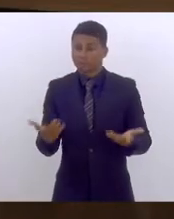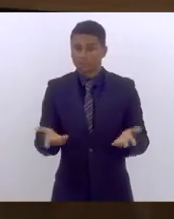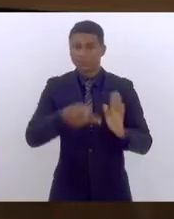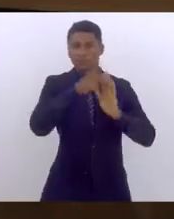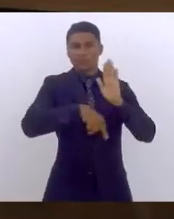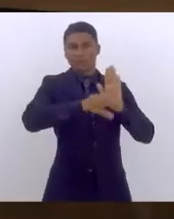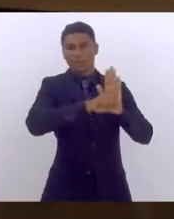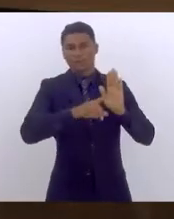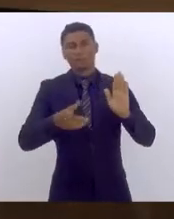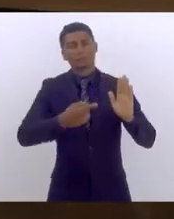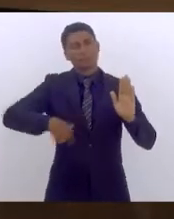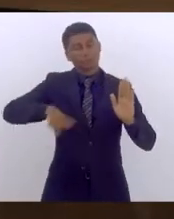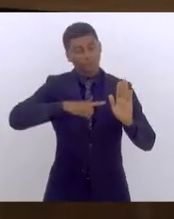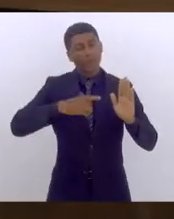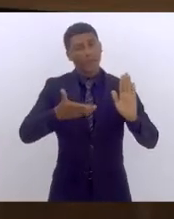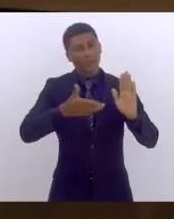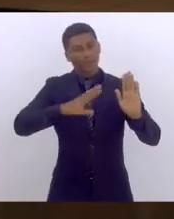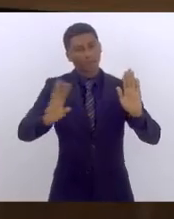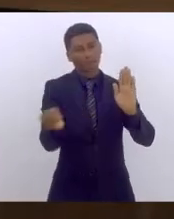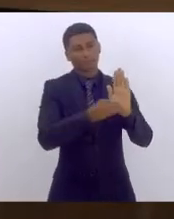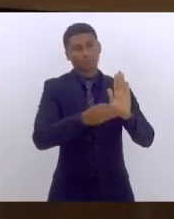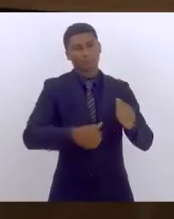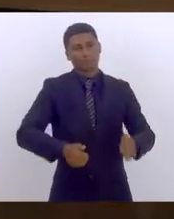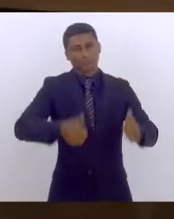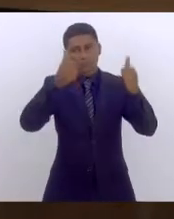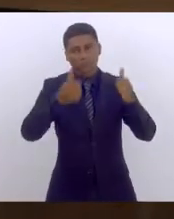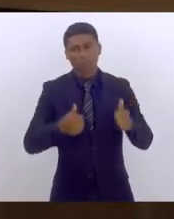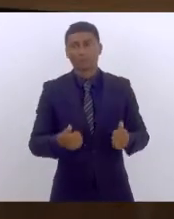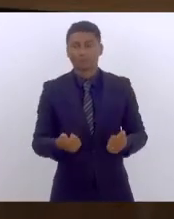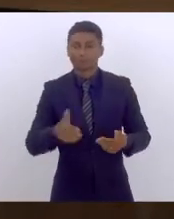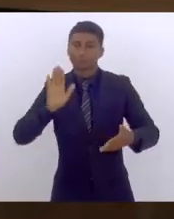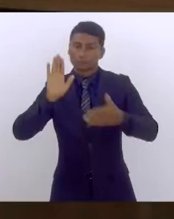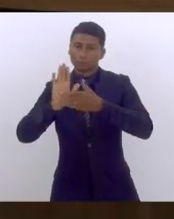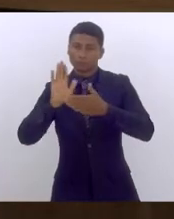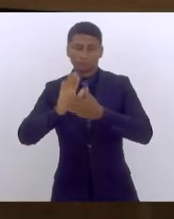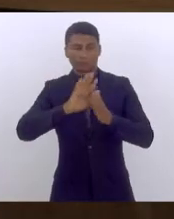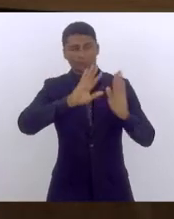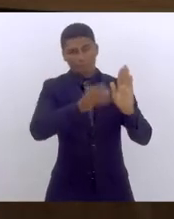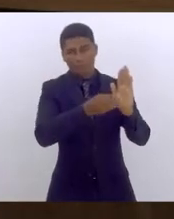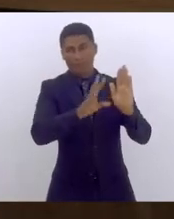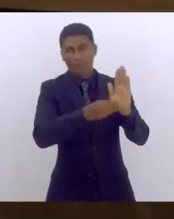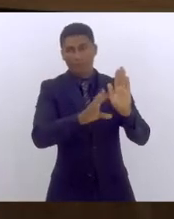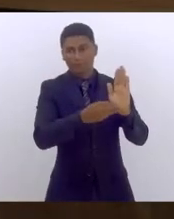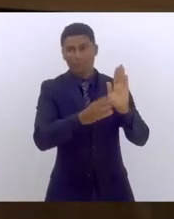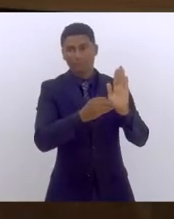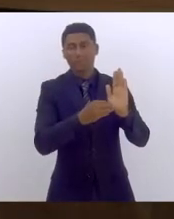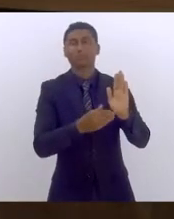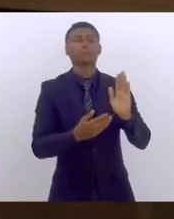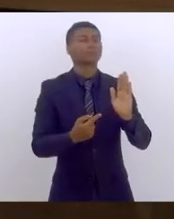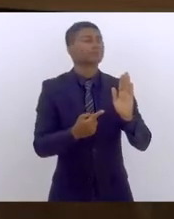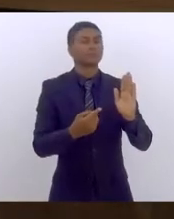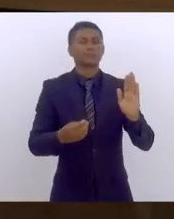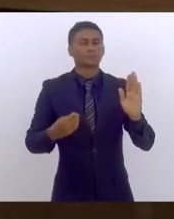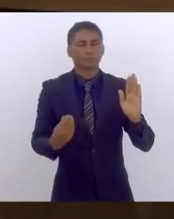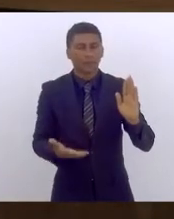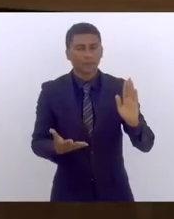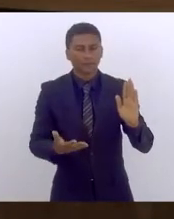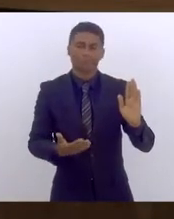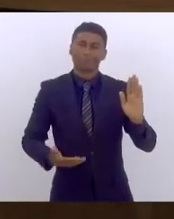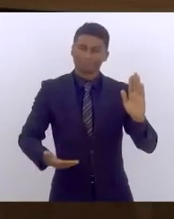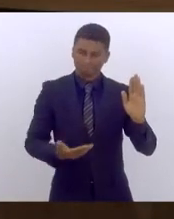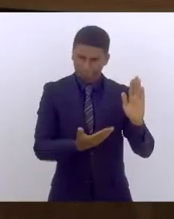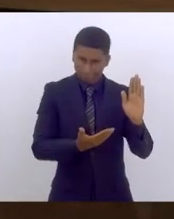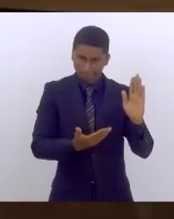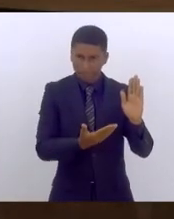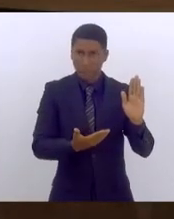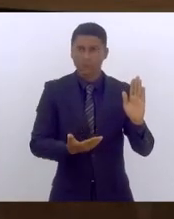projeto, nós propusemos algumas emendas modificativas para garantir que haja a